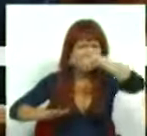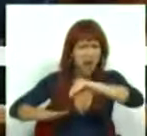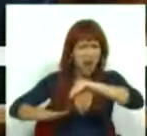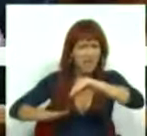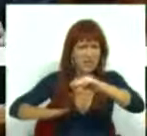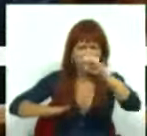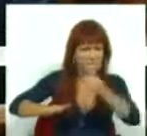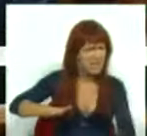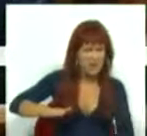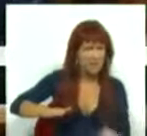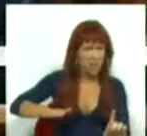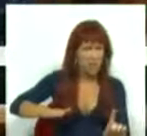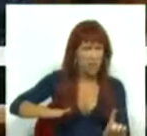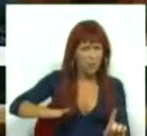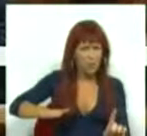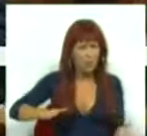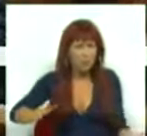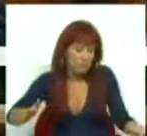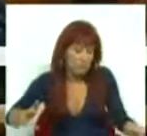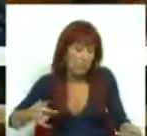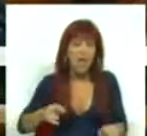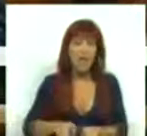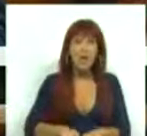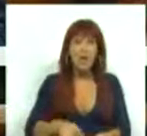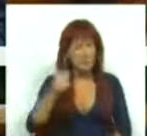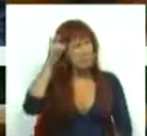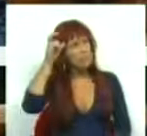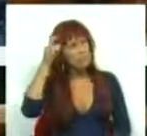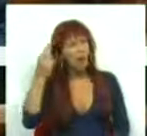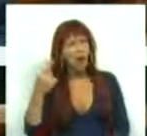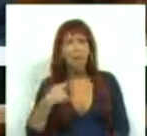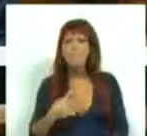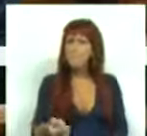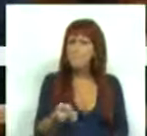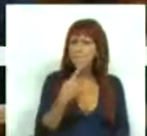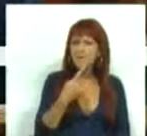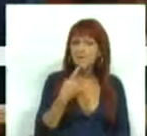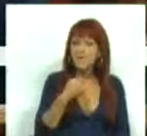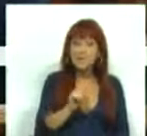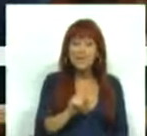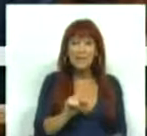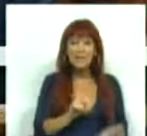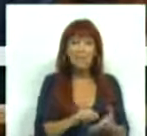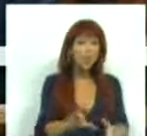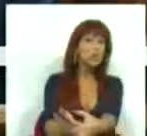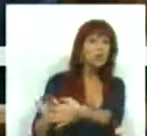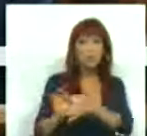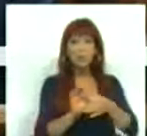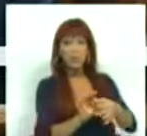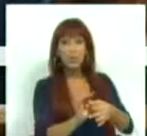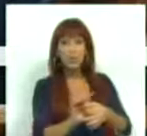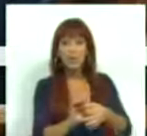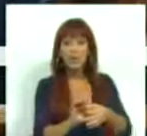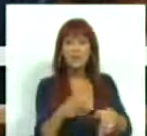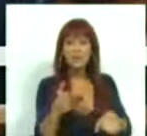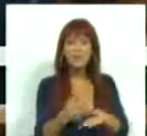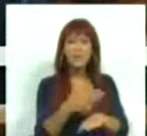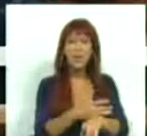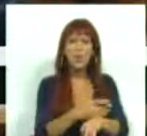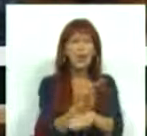mais nem menos. E temos o discernimento de perceber que esse ponto de união precede o